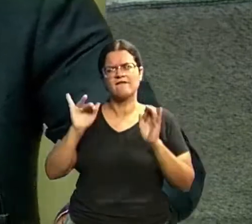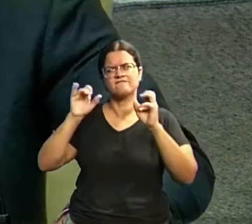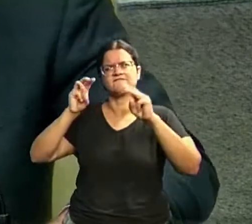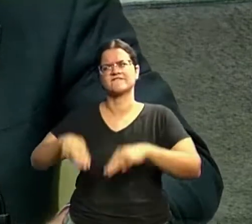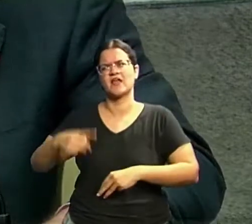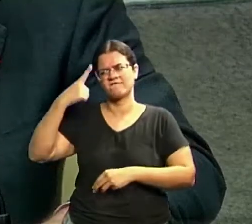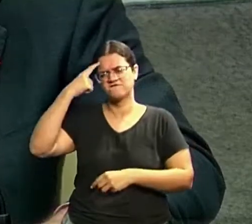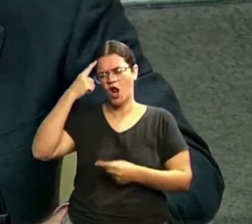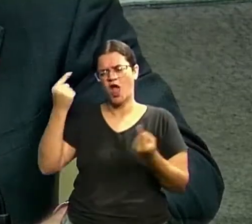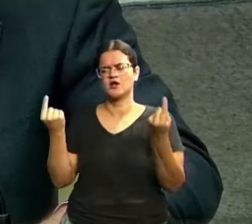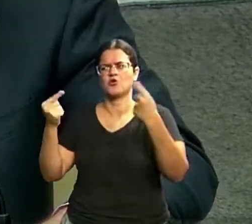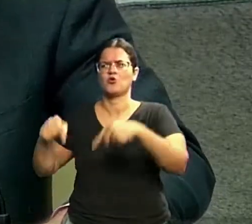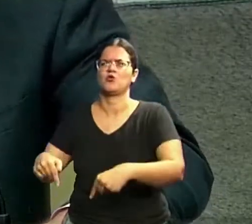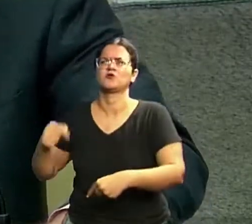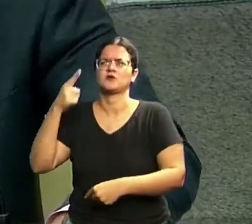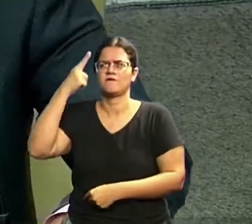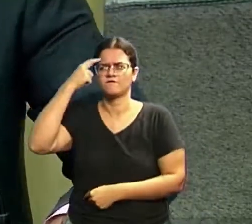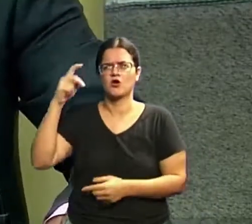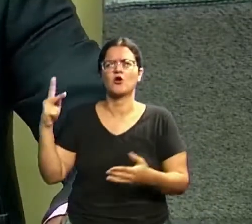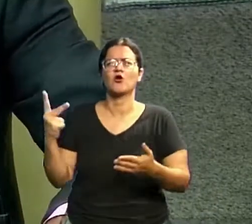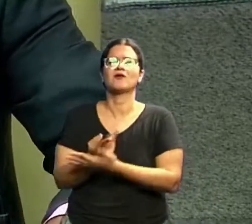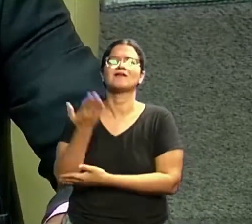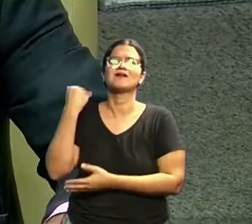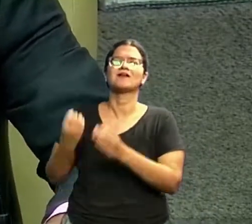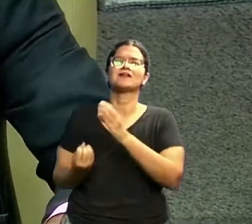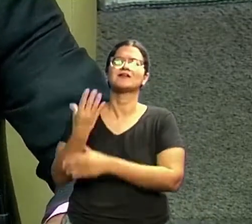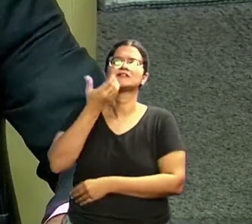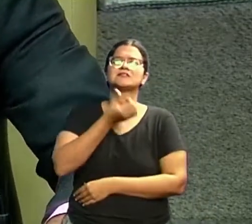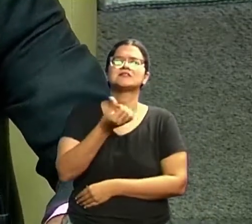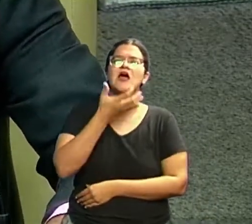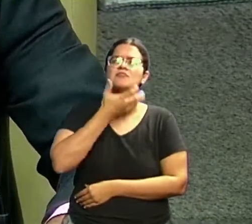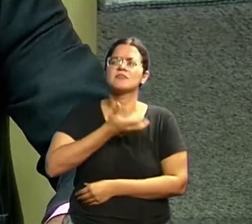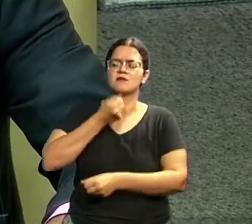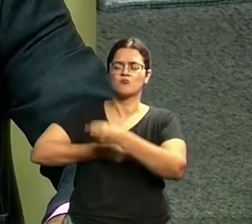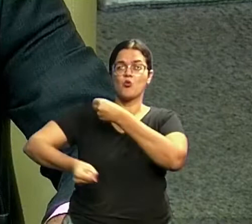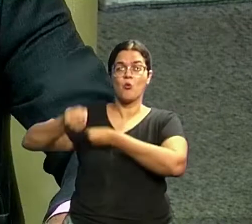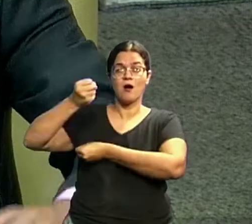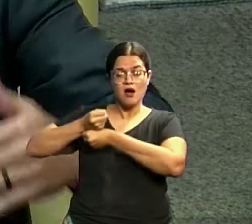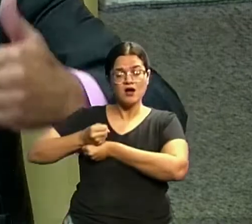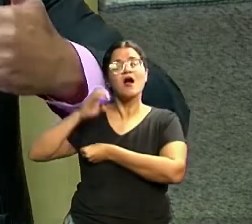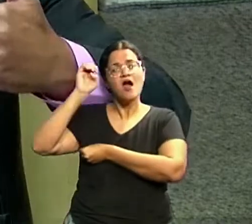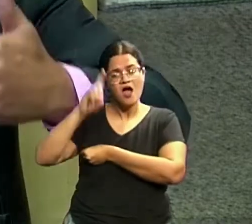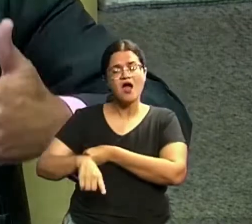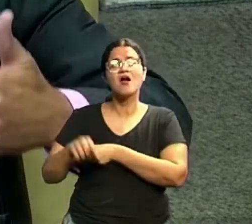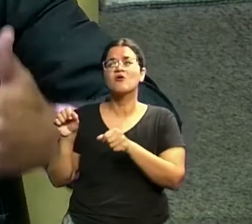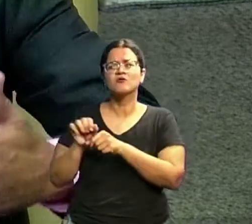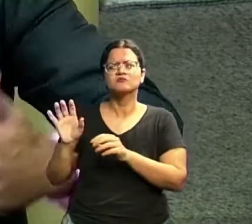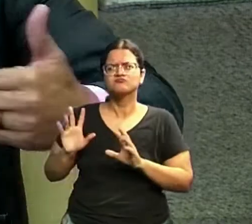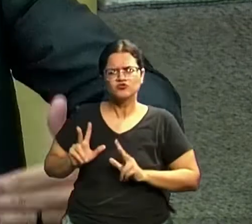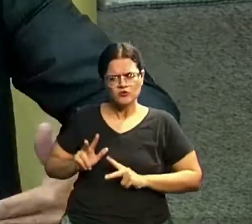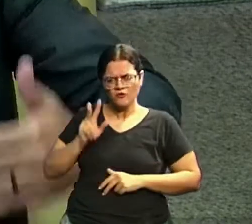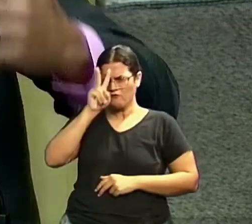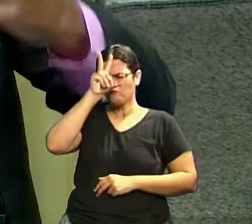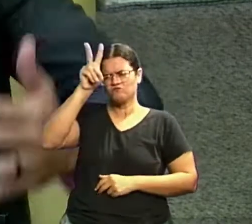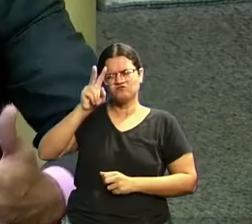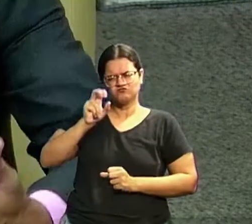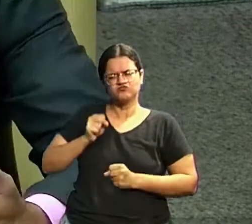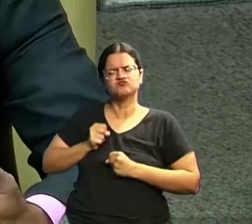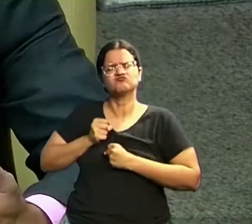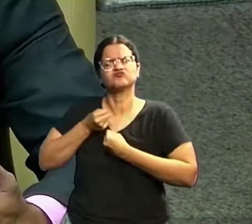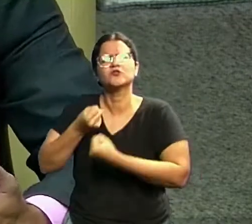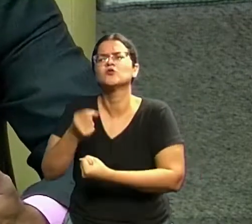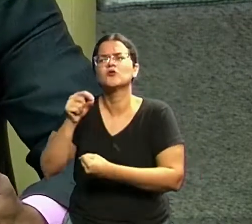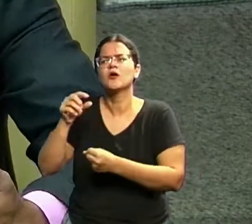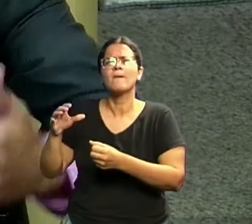violência contra a mulher, que criamos no dia 6 de dezembro do ano passado, para justamente fazer força junto com